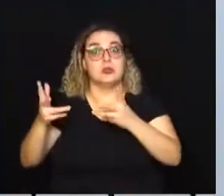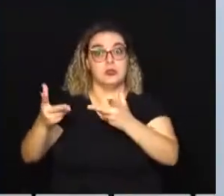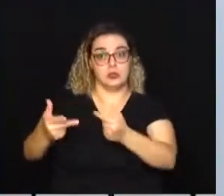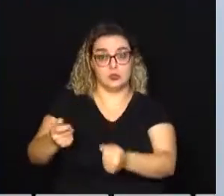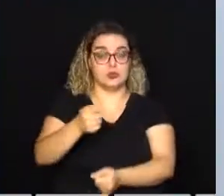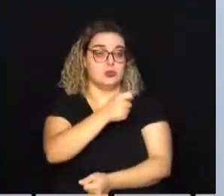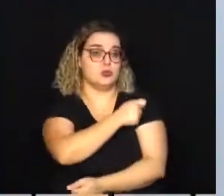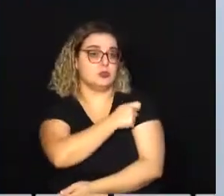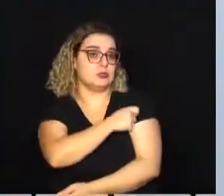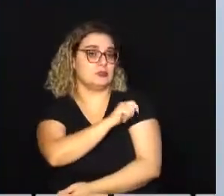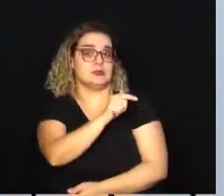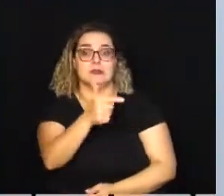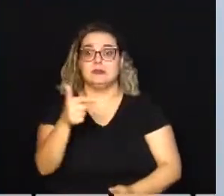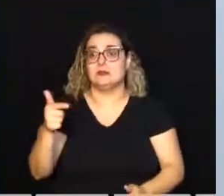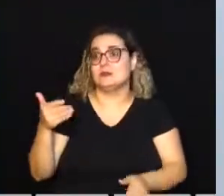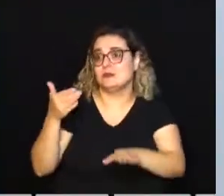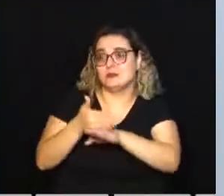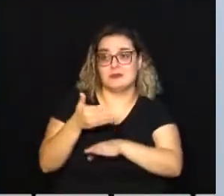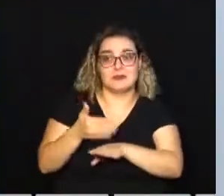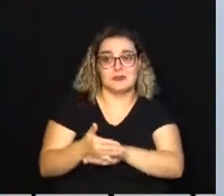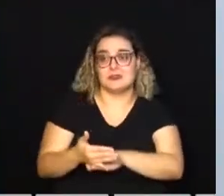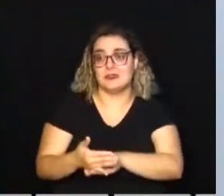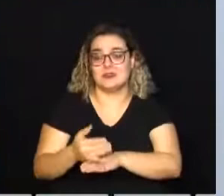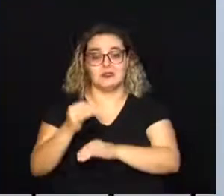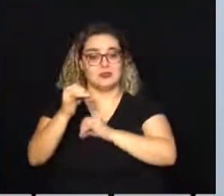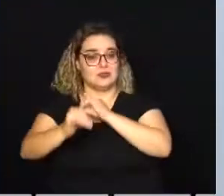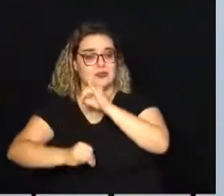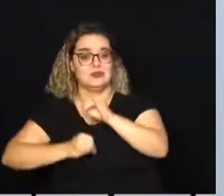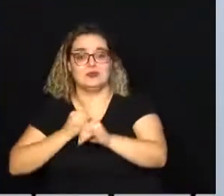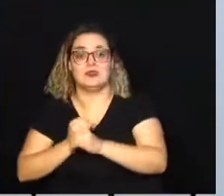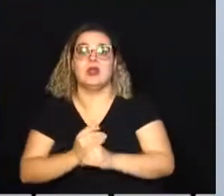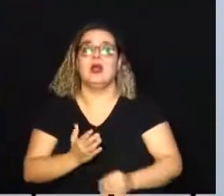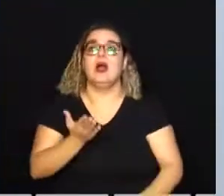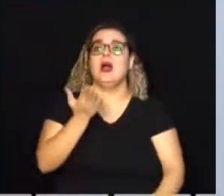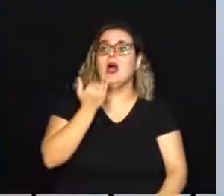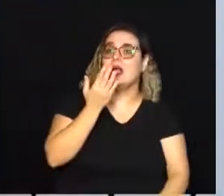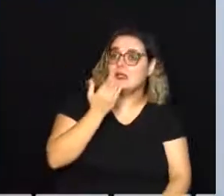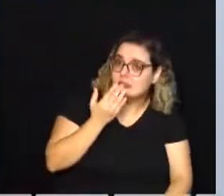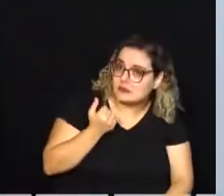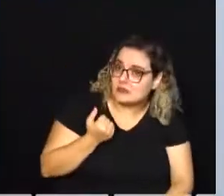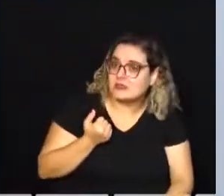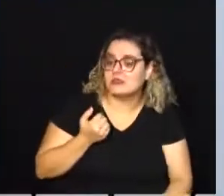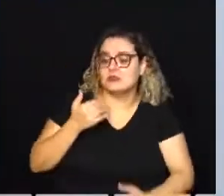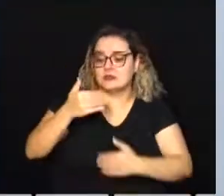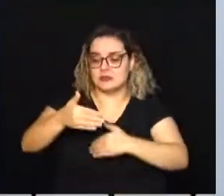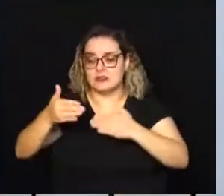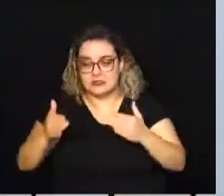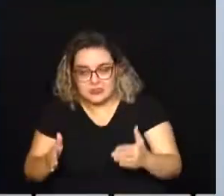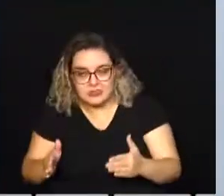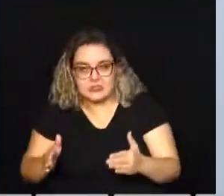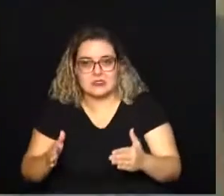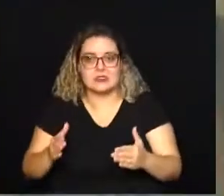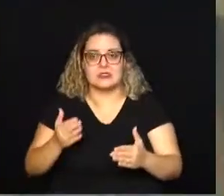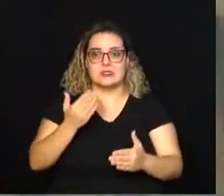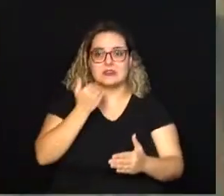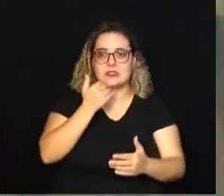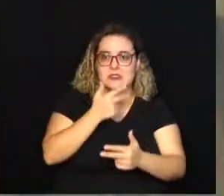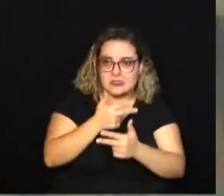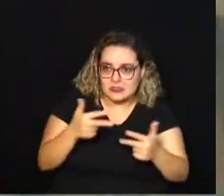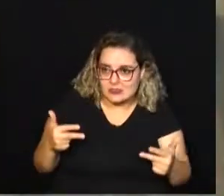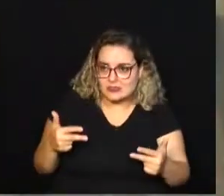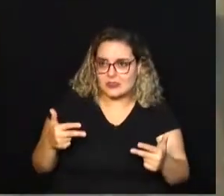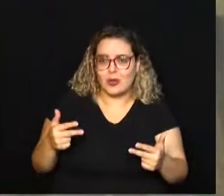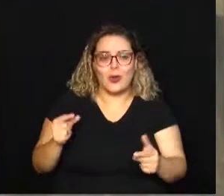que não possuem acesso à internet, a alimentação escolar através das cestas básicas, isso foi feito para